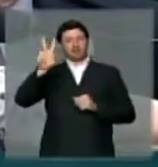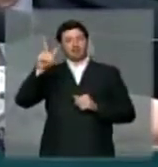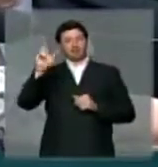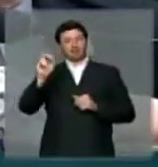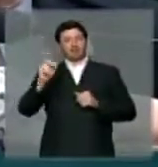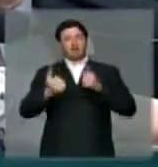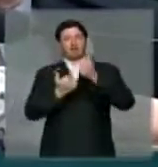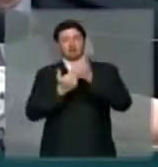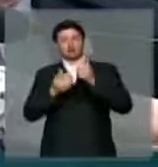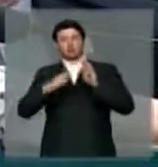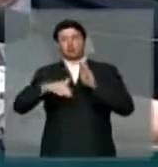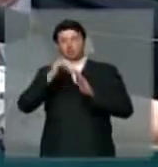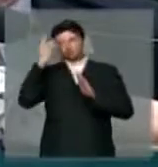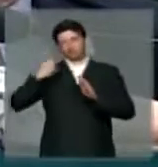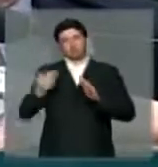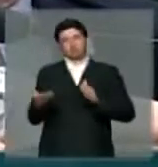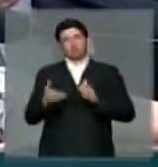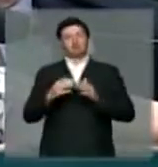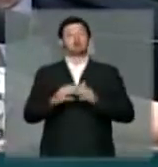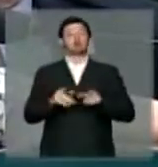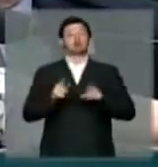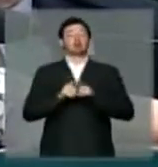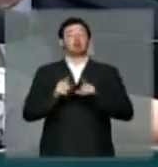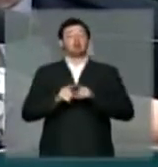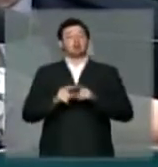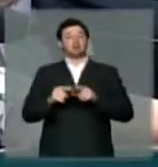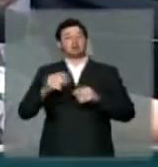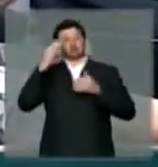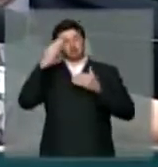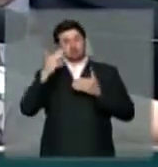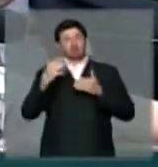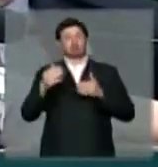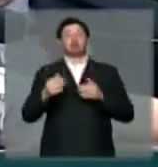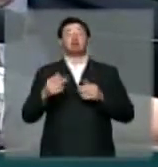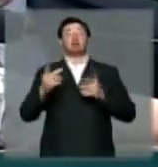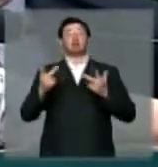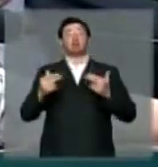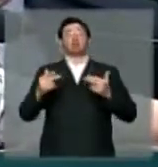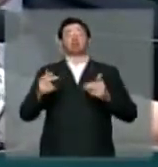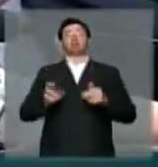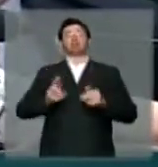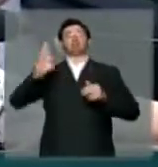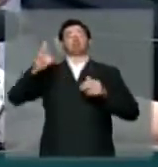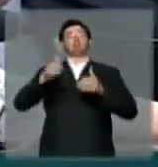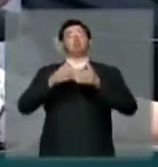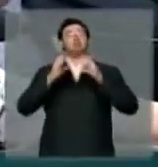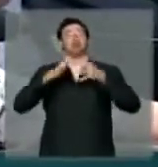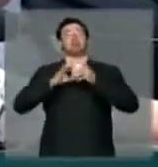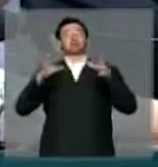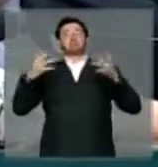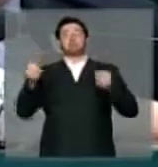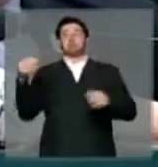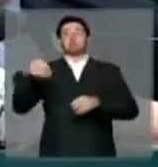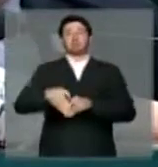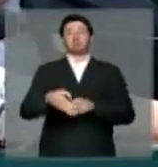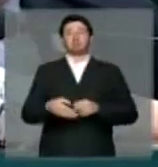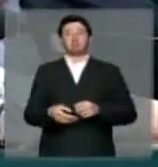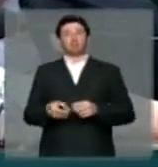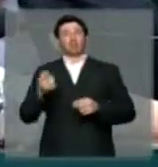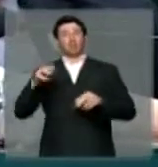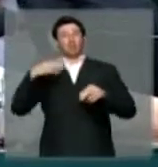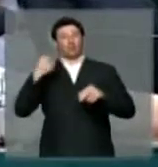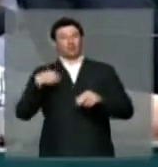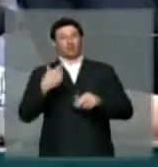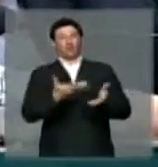seus assessores, e agradecer a prontidão como reagiu ao nosso convite para comparecer